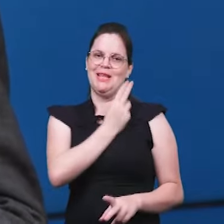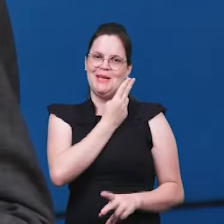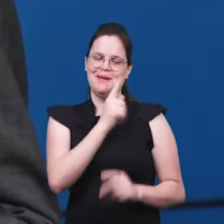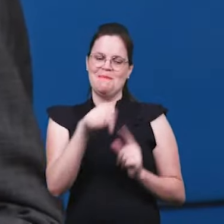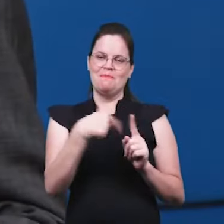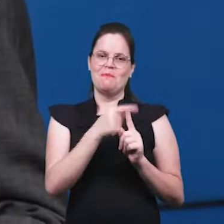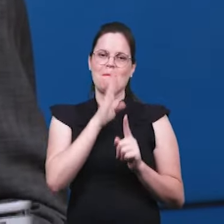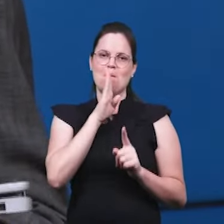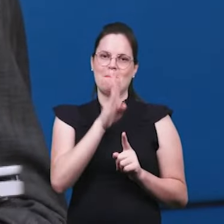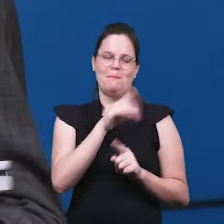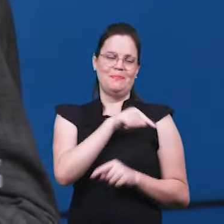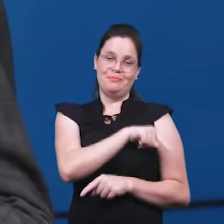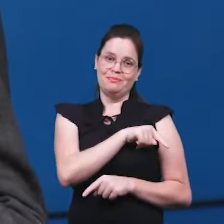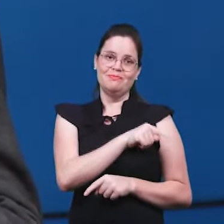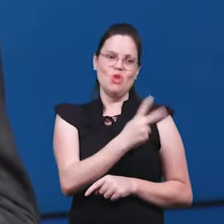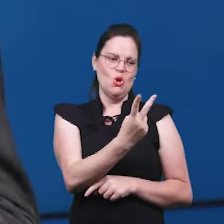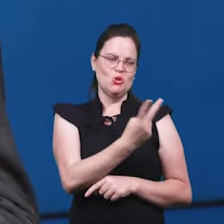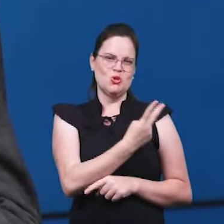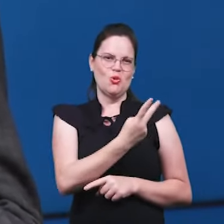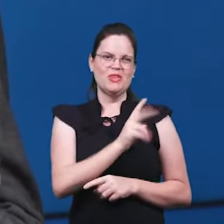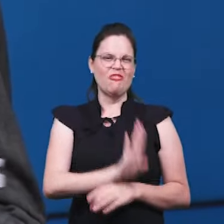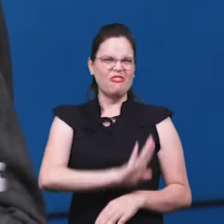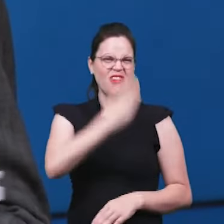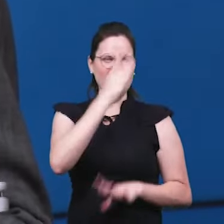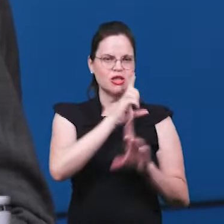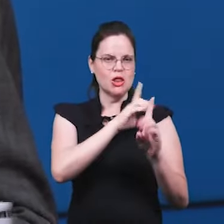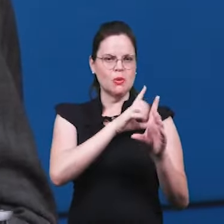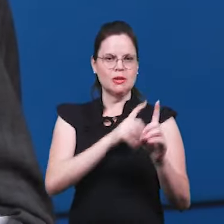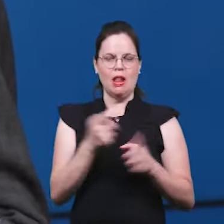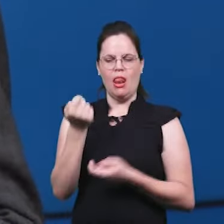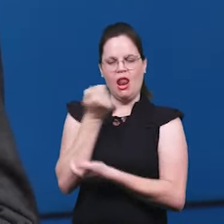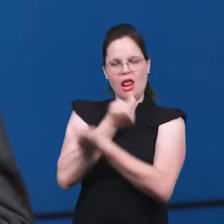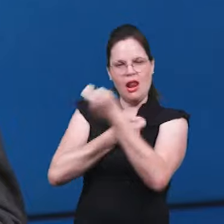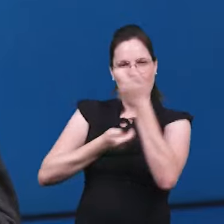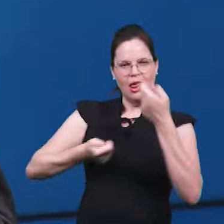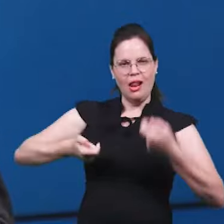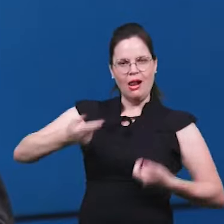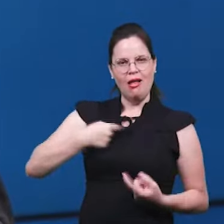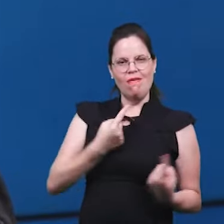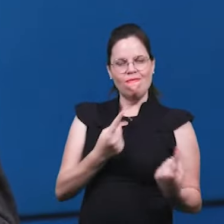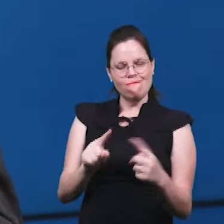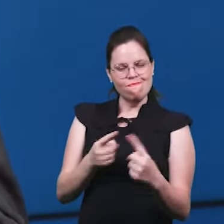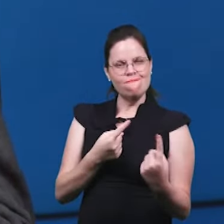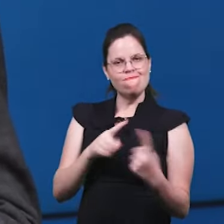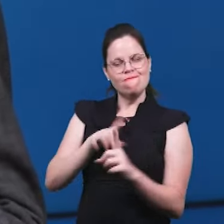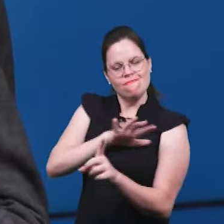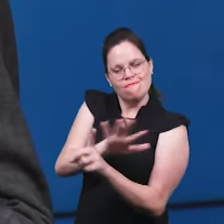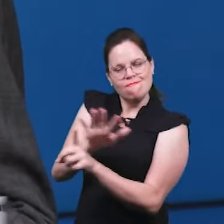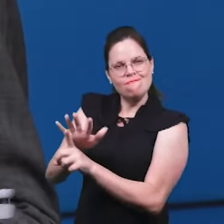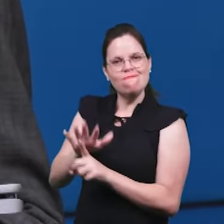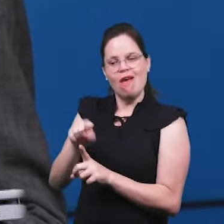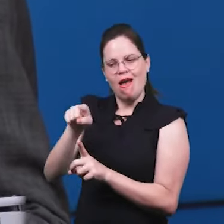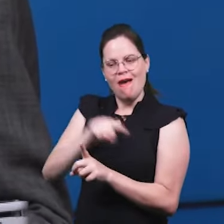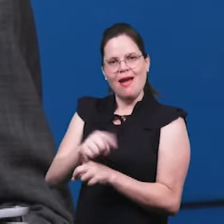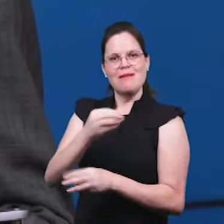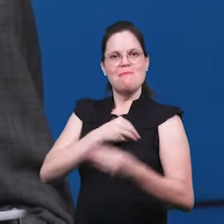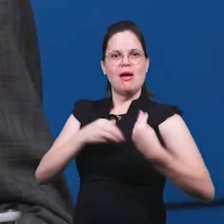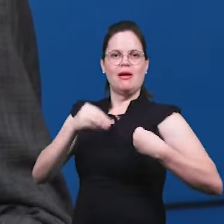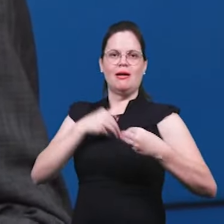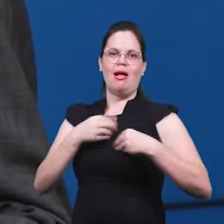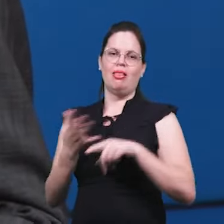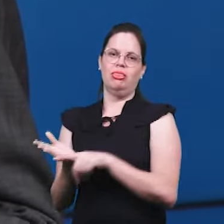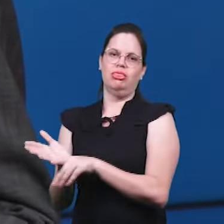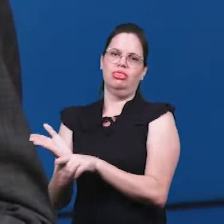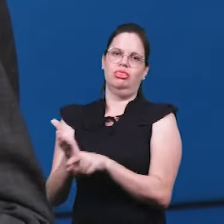da ideia de Balaão, né? Balaão ali, com as falsas doutrinas de Balaão, e que levou a igreja a pecar